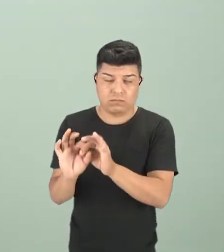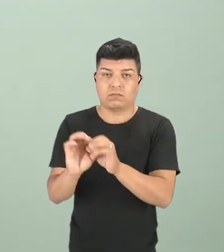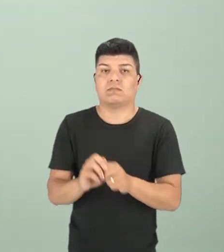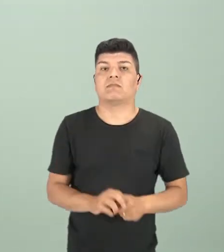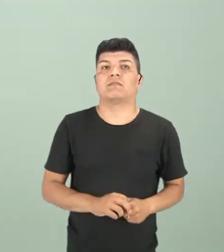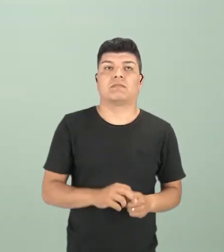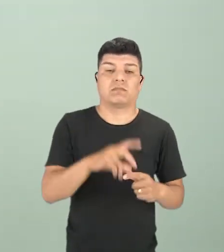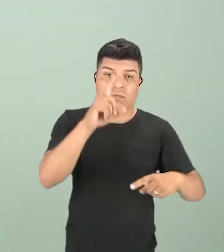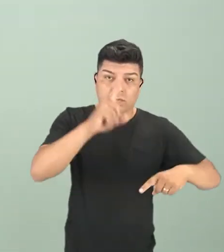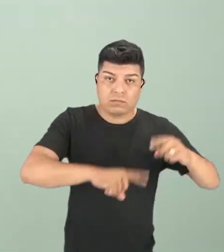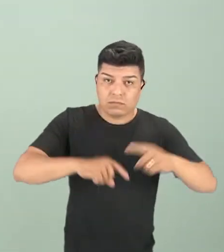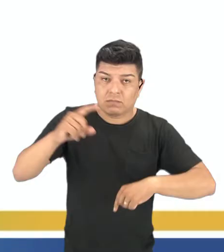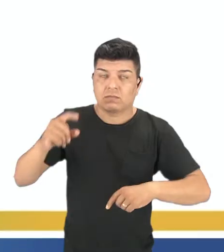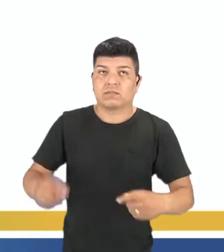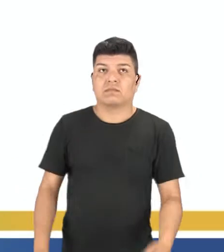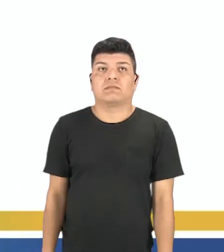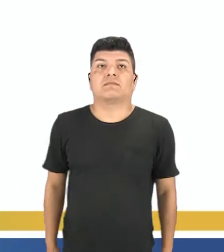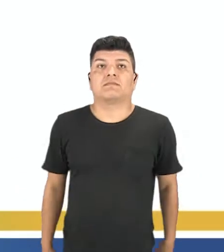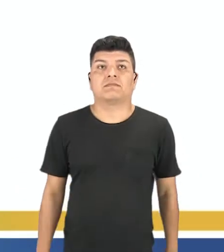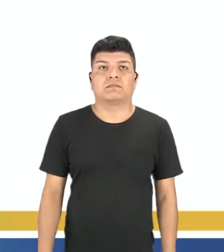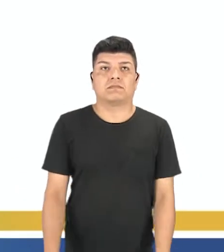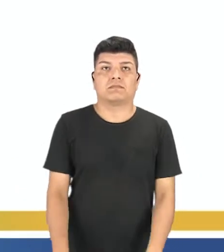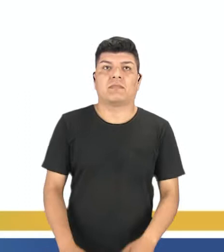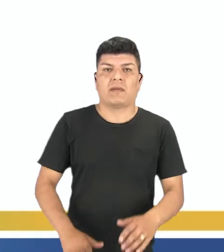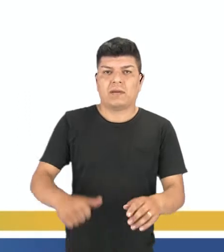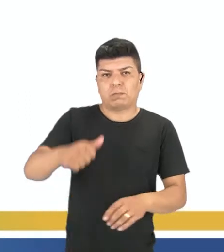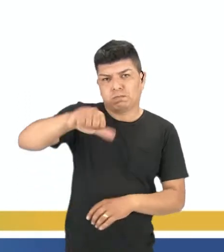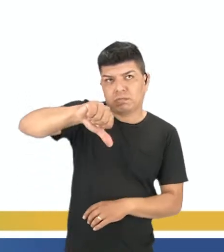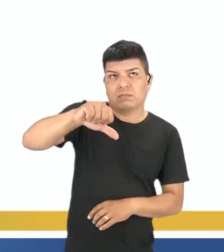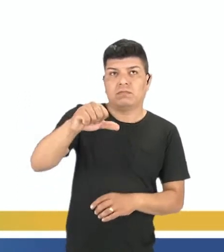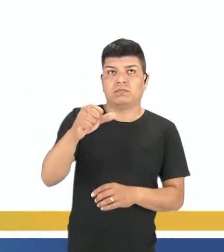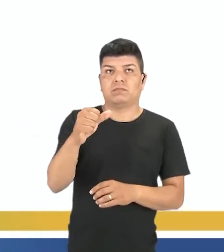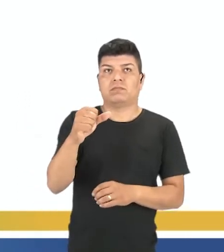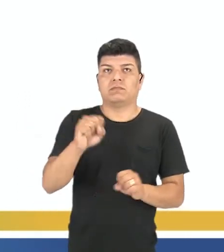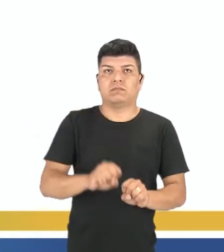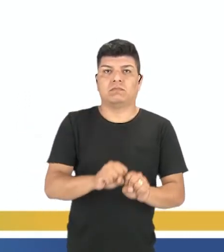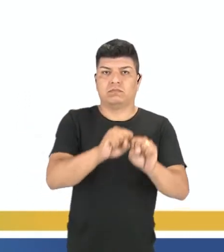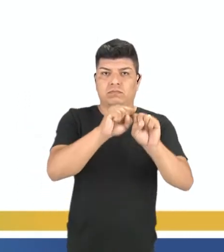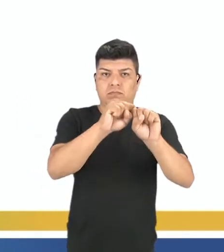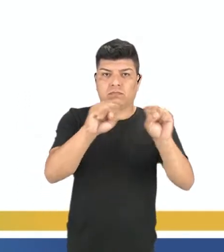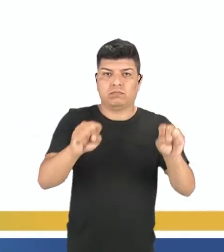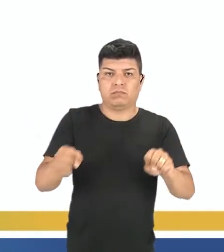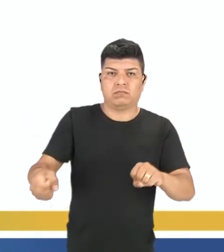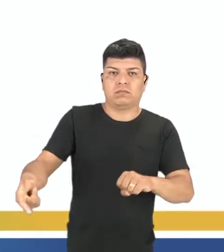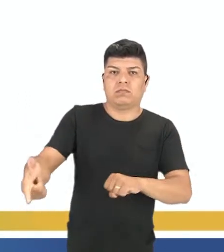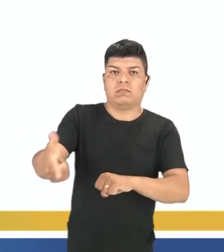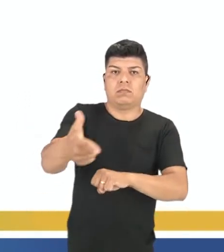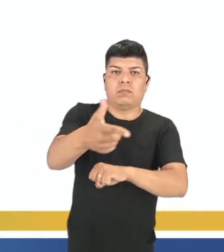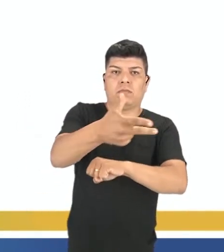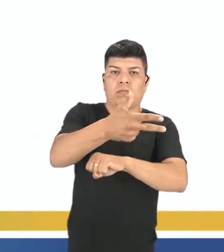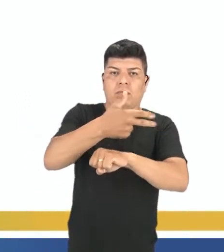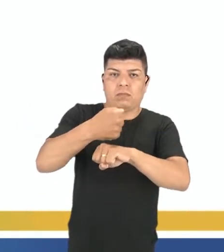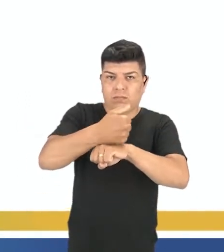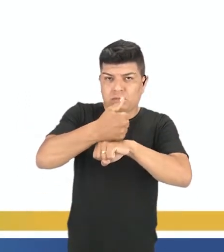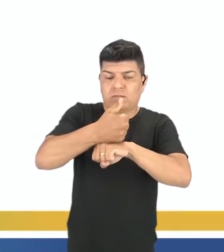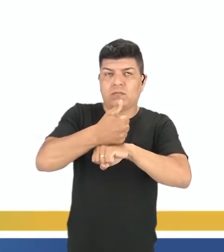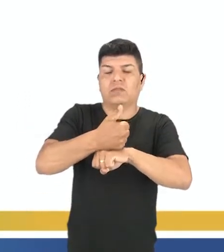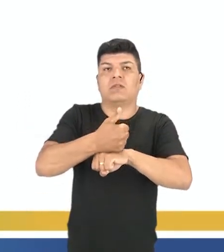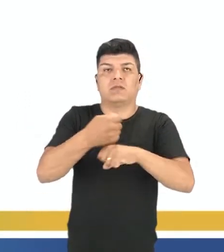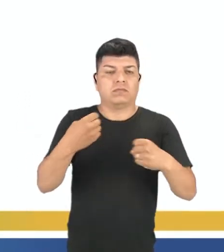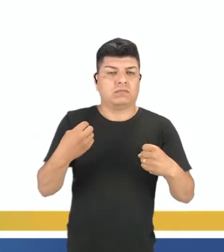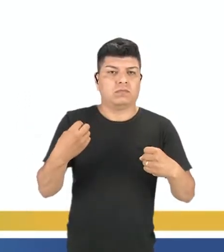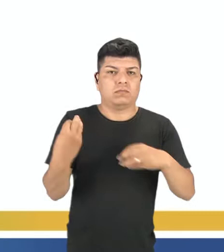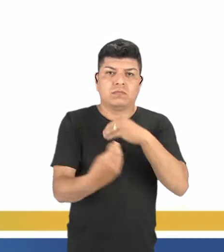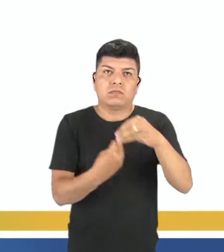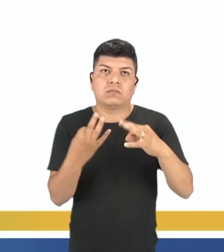o material. Crise do sistema colonial. Queridos, essa temática da crise do sistema colonial envolve praticamente todas